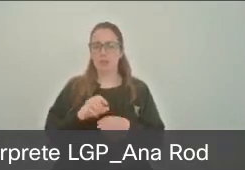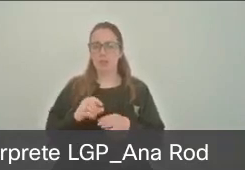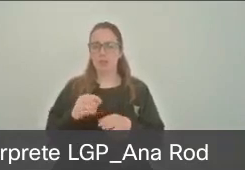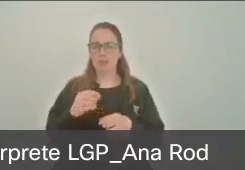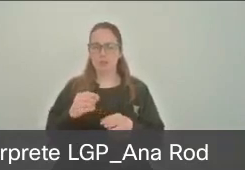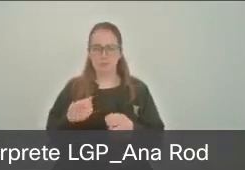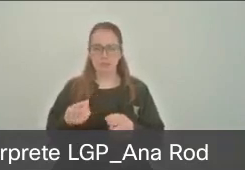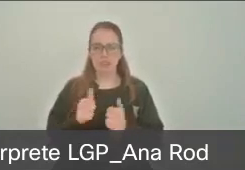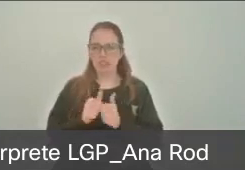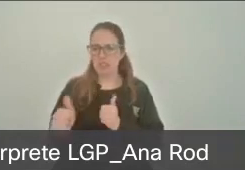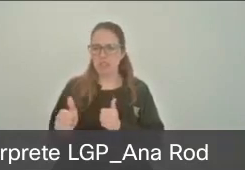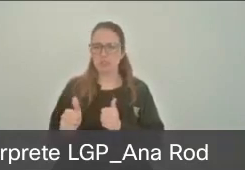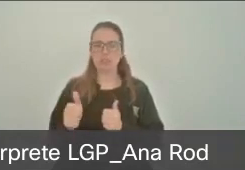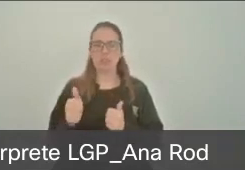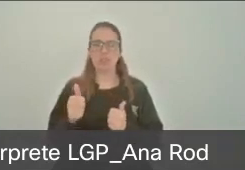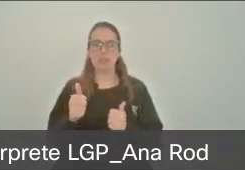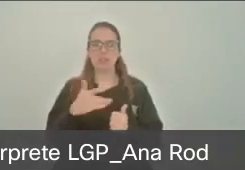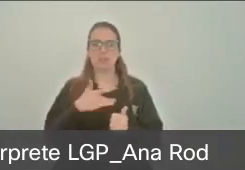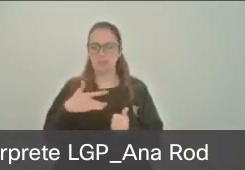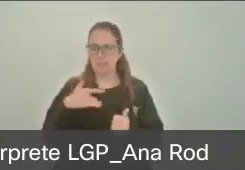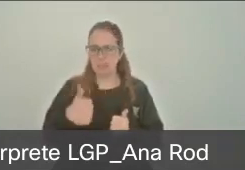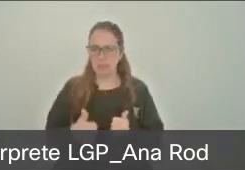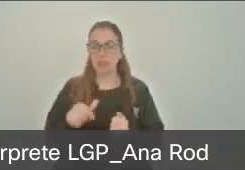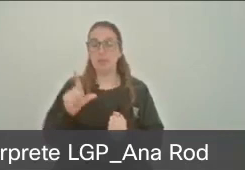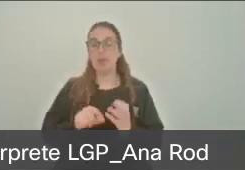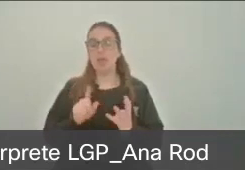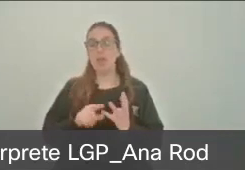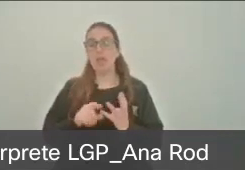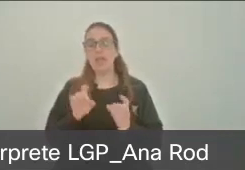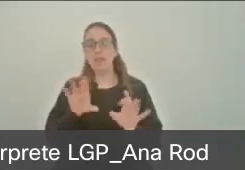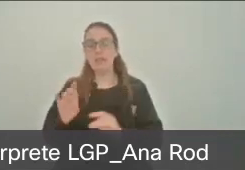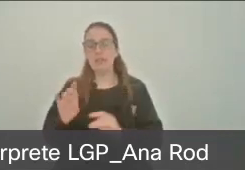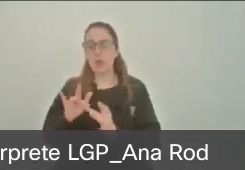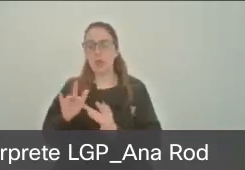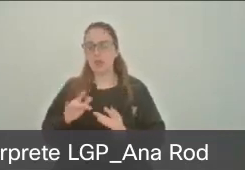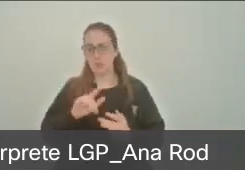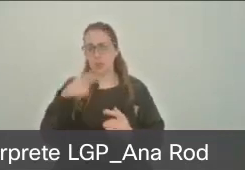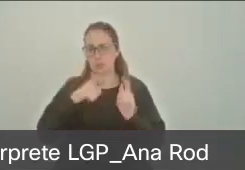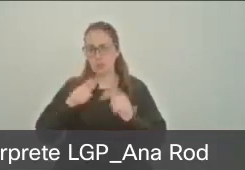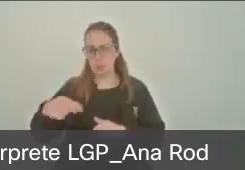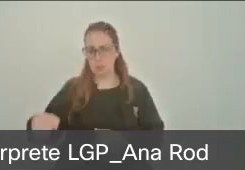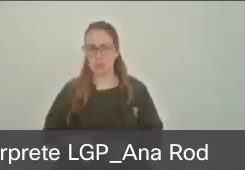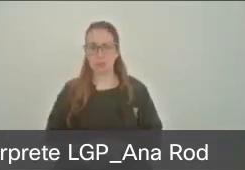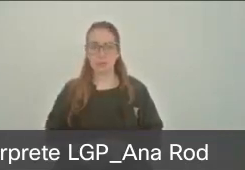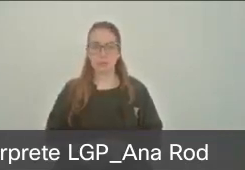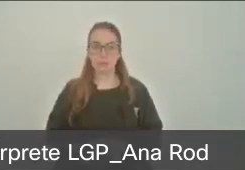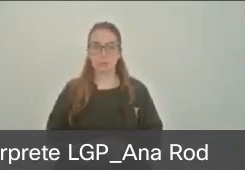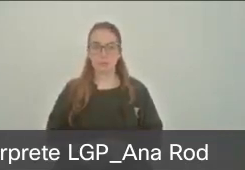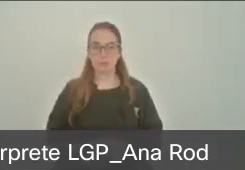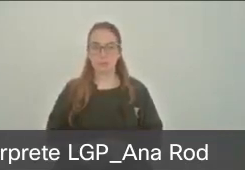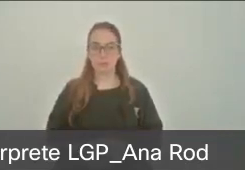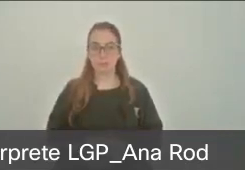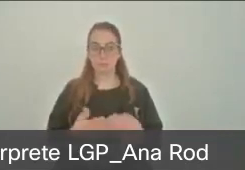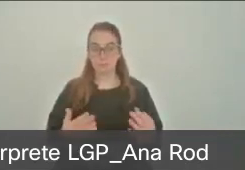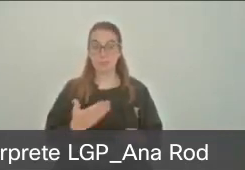distanciamento físico e evitar contacto com todos os outros utentes internados. Paralelamente, a ERSE, à medida que